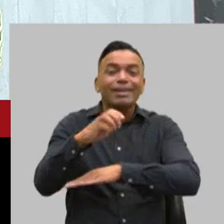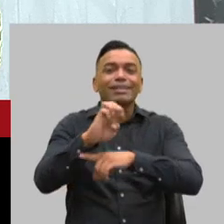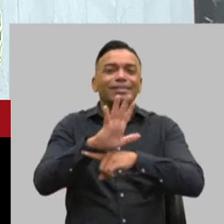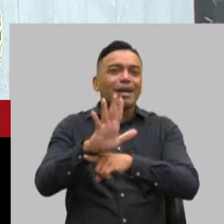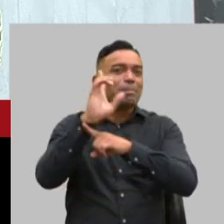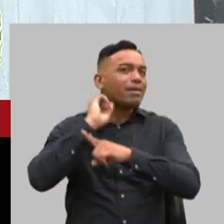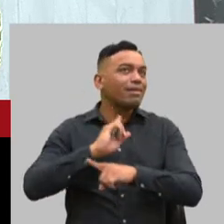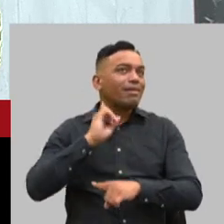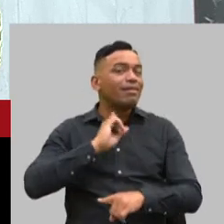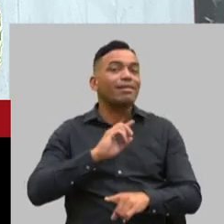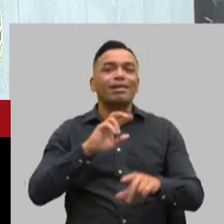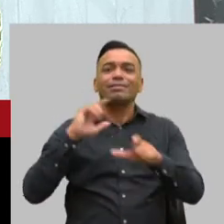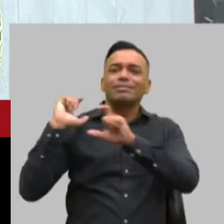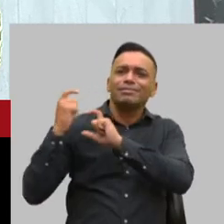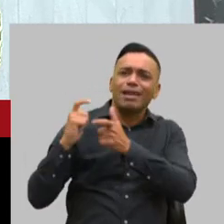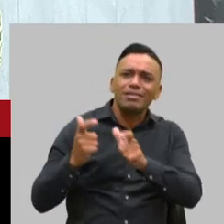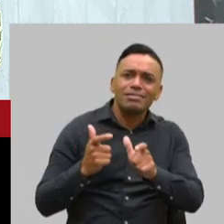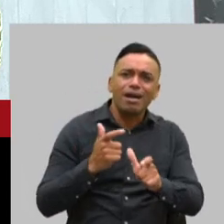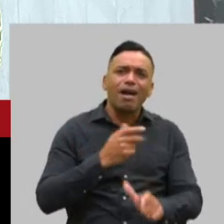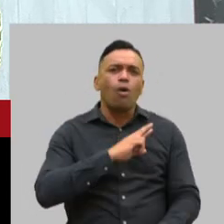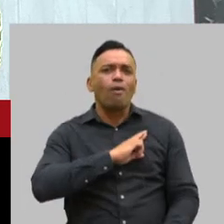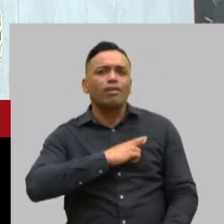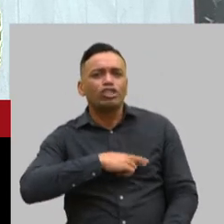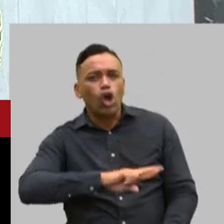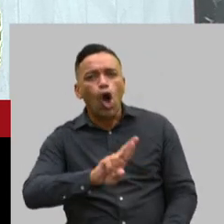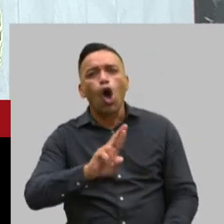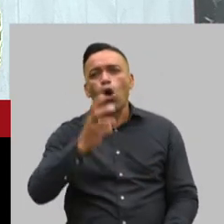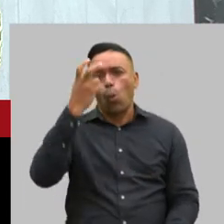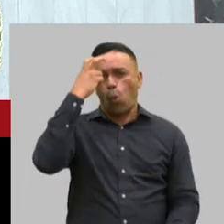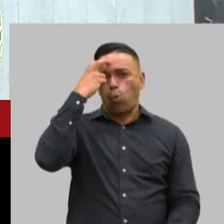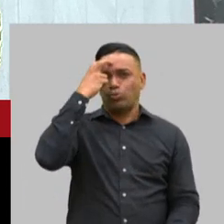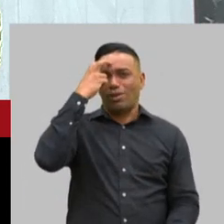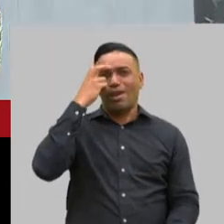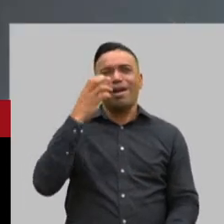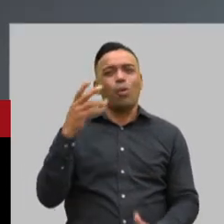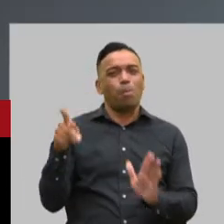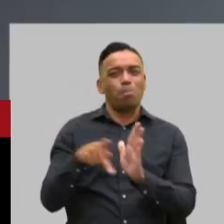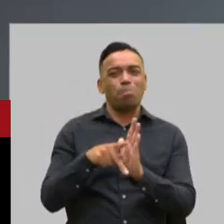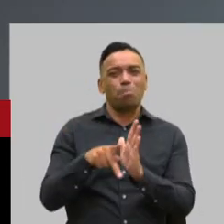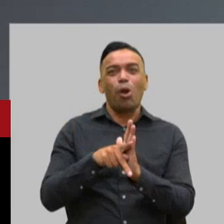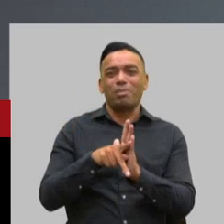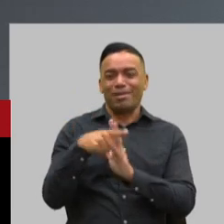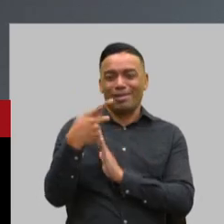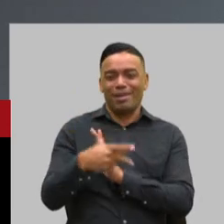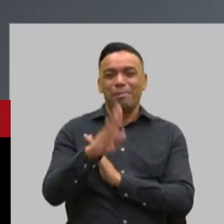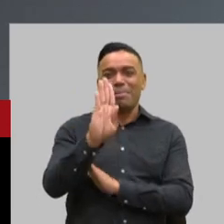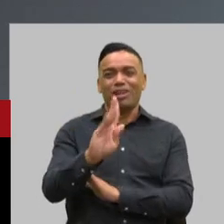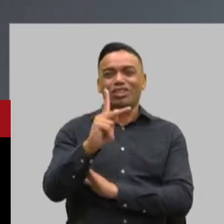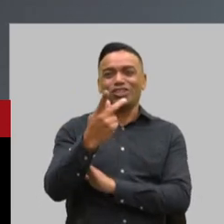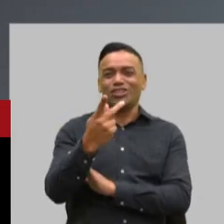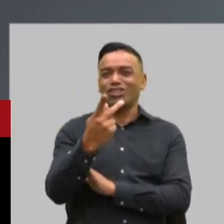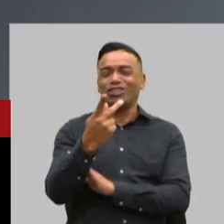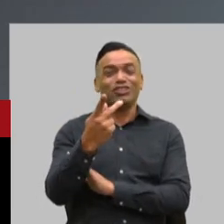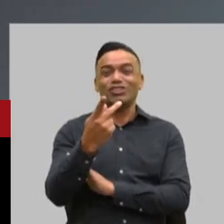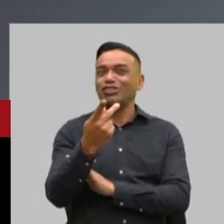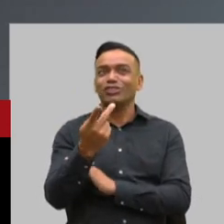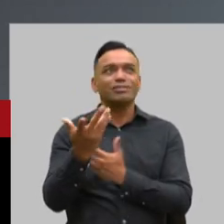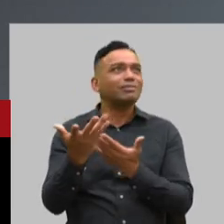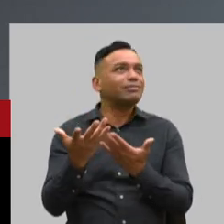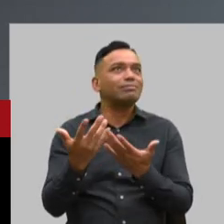culturais. Bom, Joel, seu como mineiro de Belo Horizonte, quanta riqueza nós